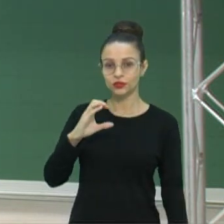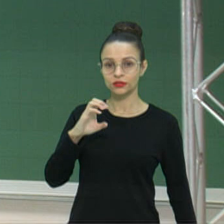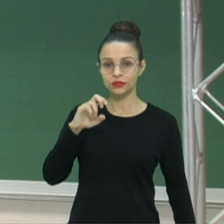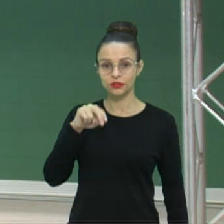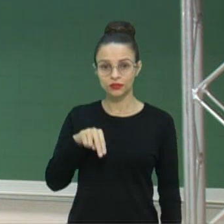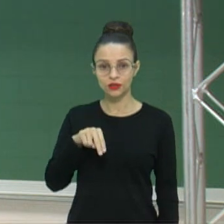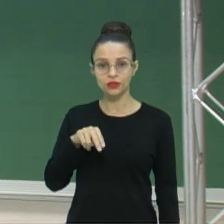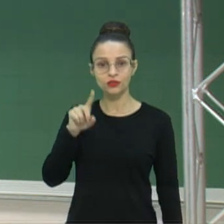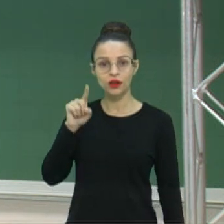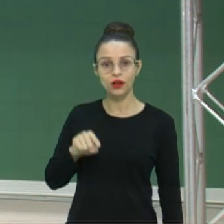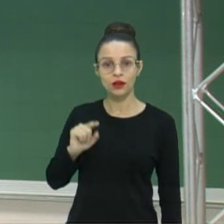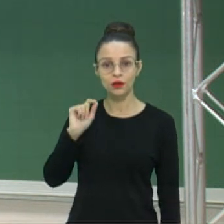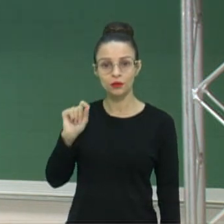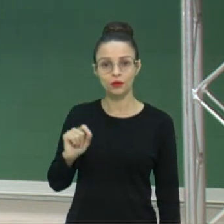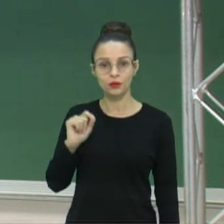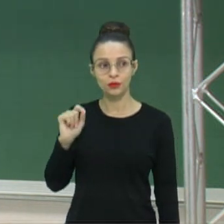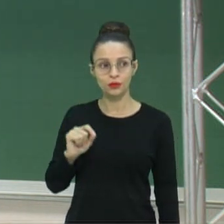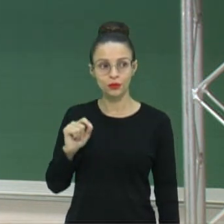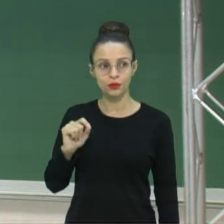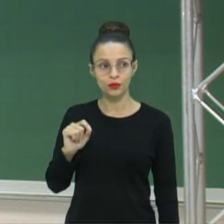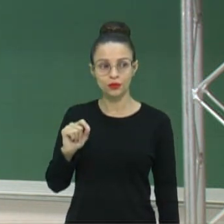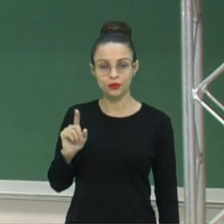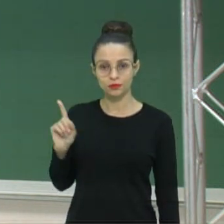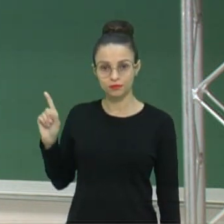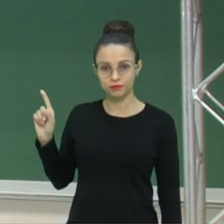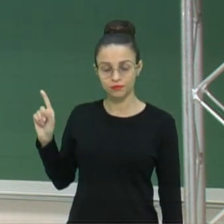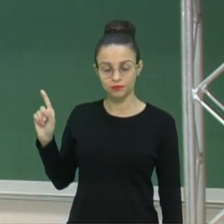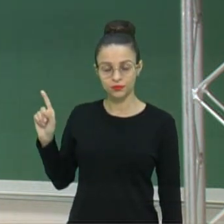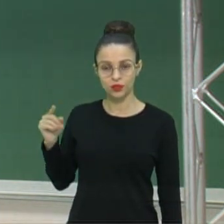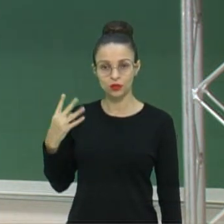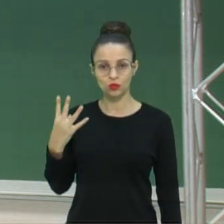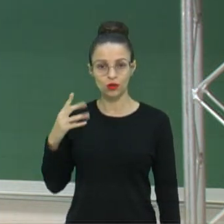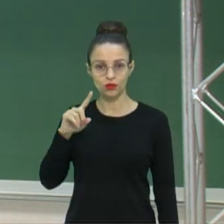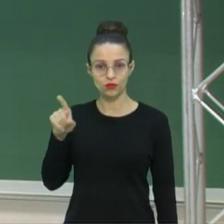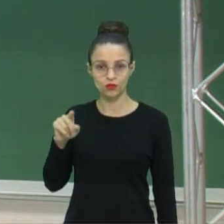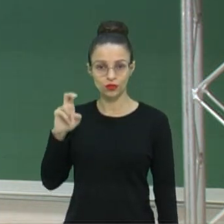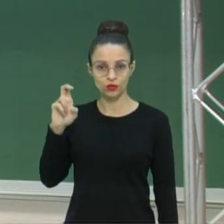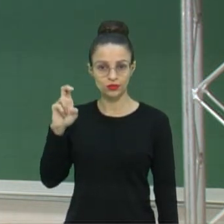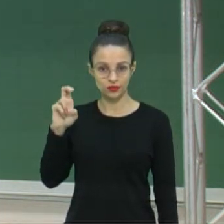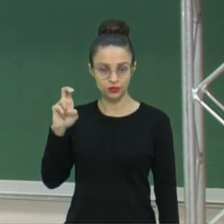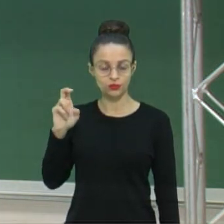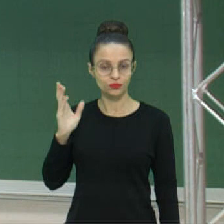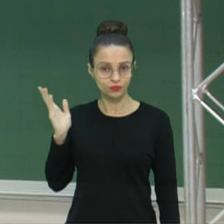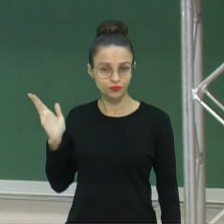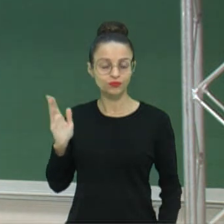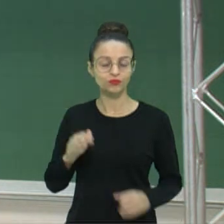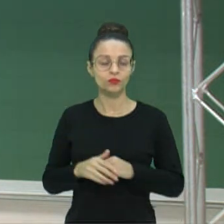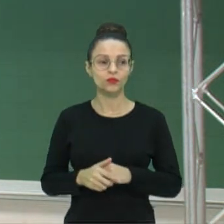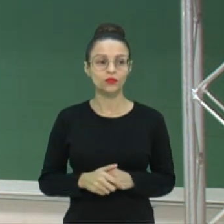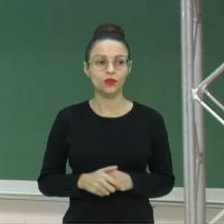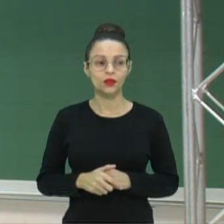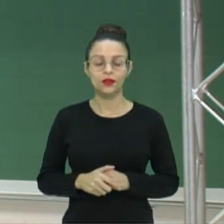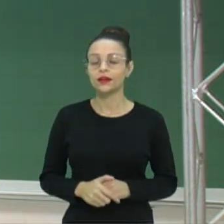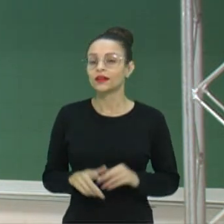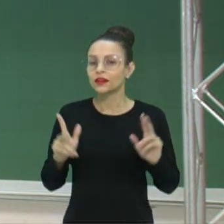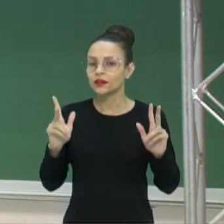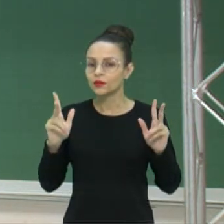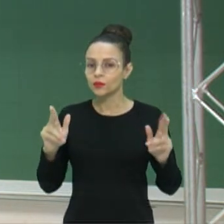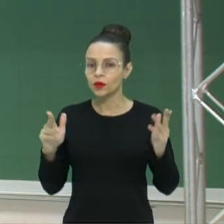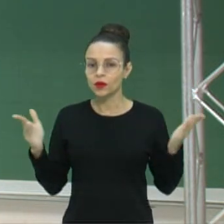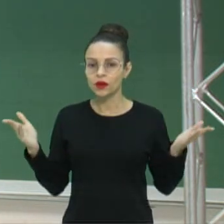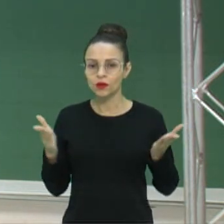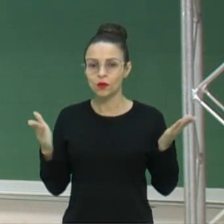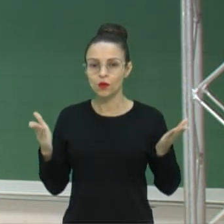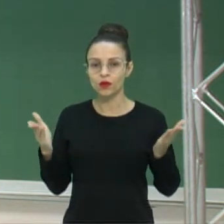vai ser essa energia aqui, 4,5 da massa do tubarão. Eu vou fazer a mesma coisa com